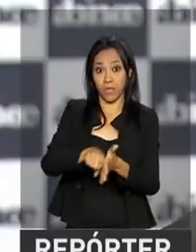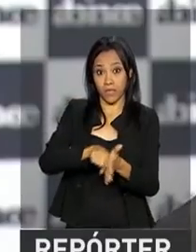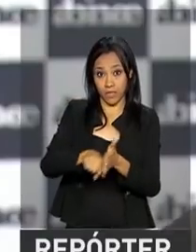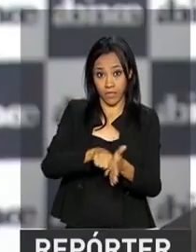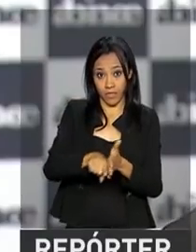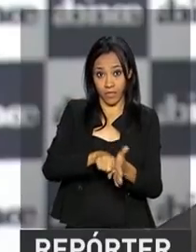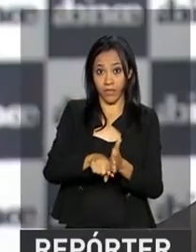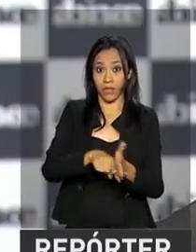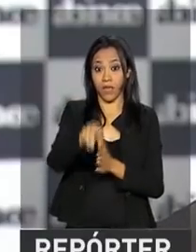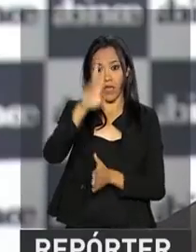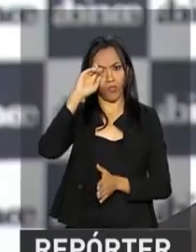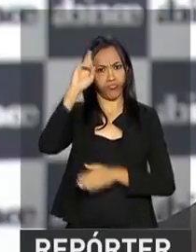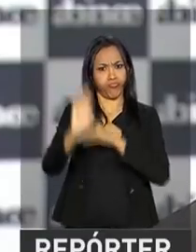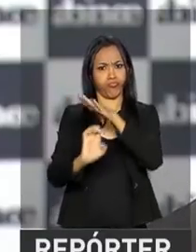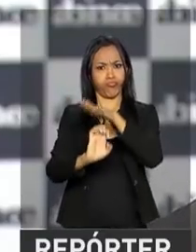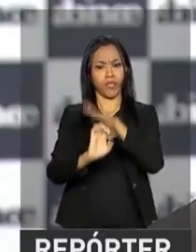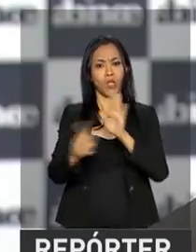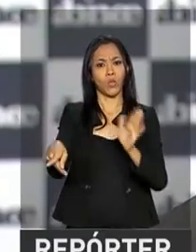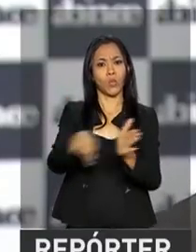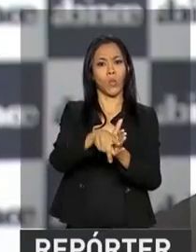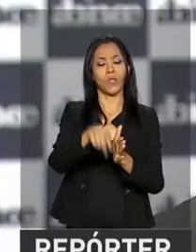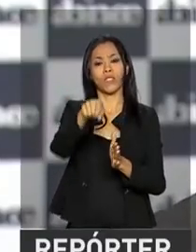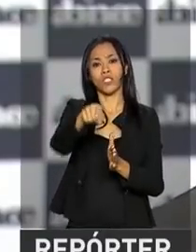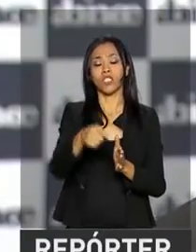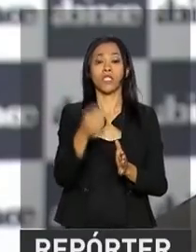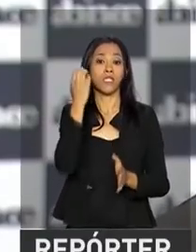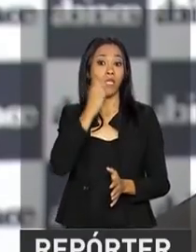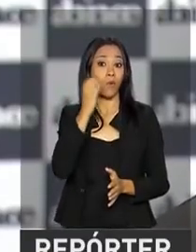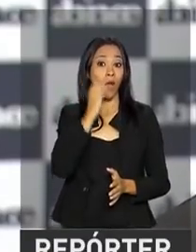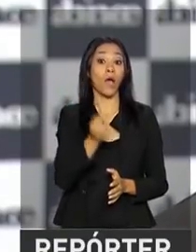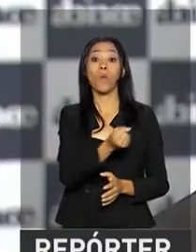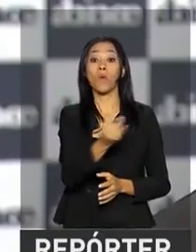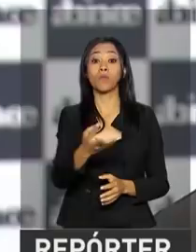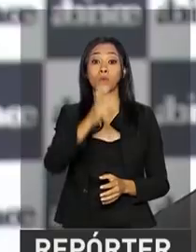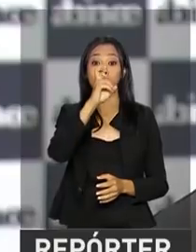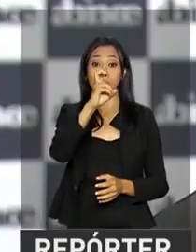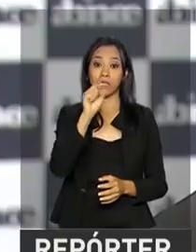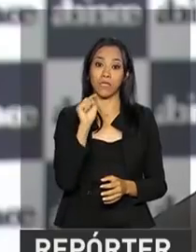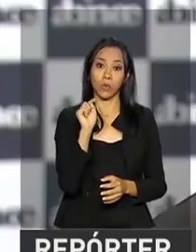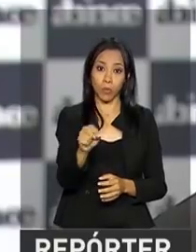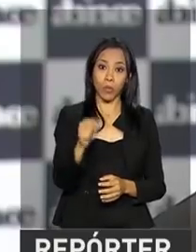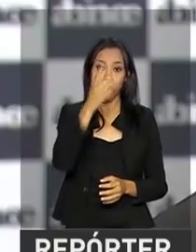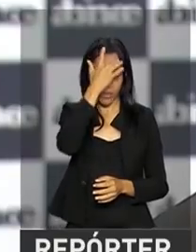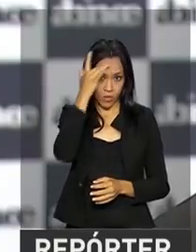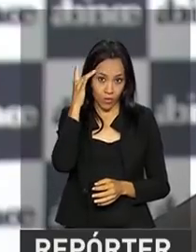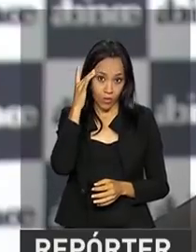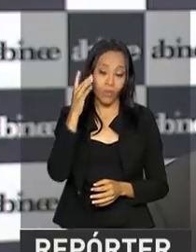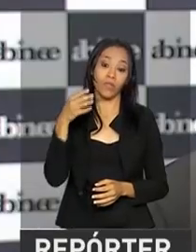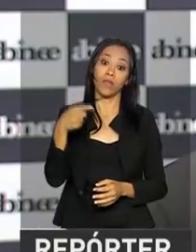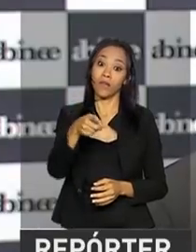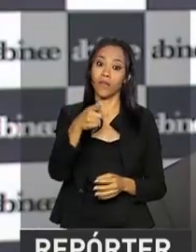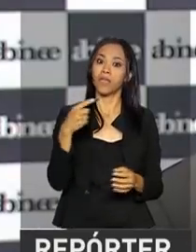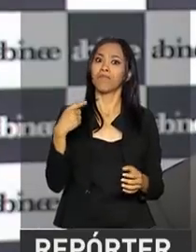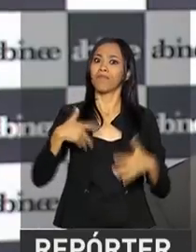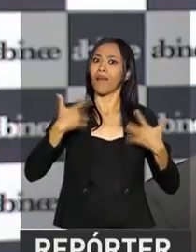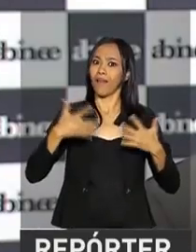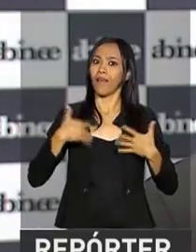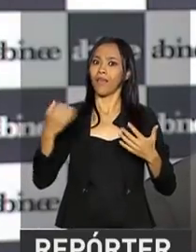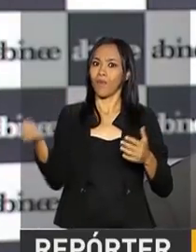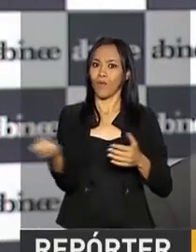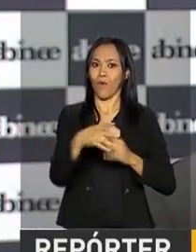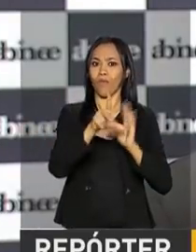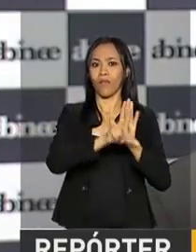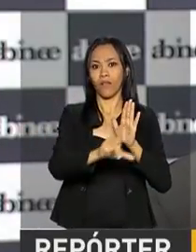brasil ele é diretor de uma fábrica de celulares com 5 mil funcionários no país e comemora nova lei com a medida provisória